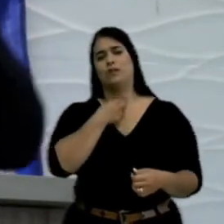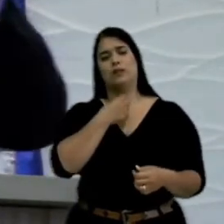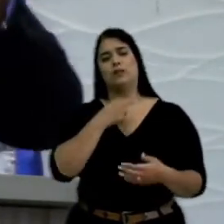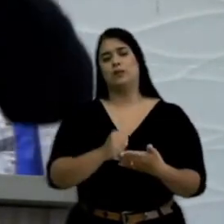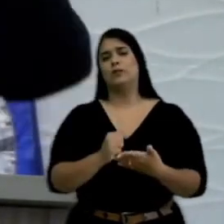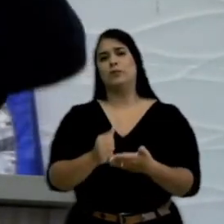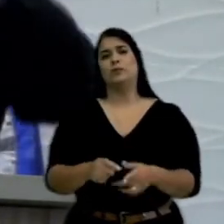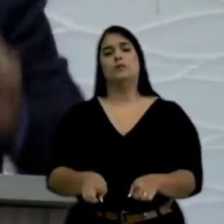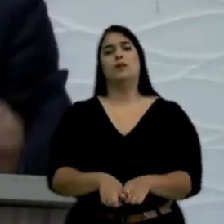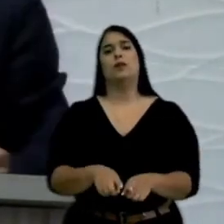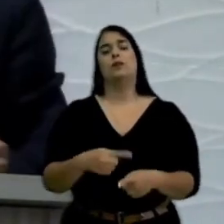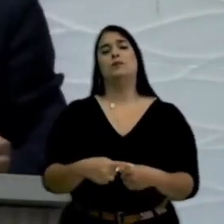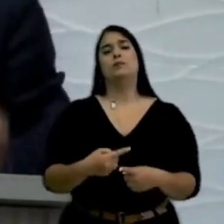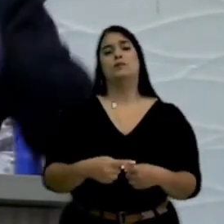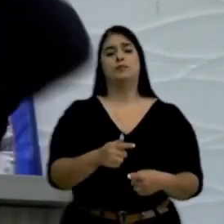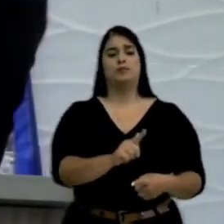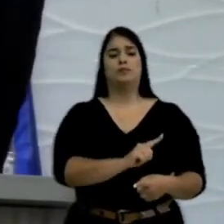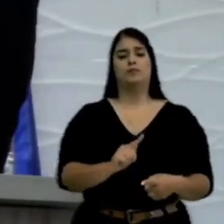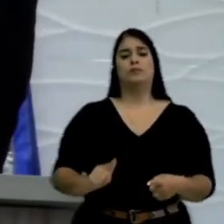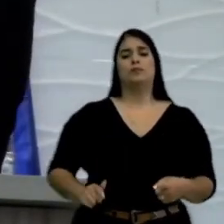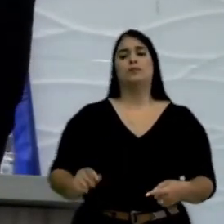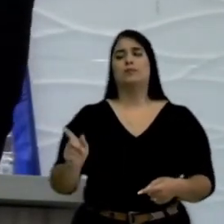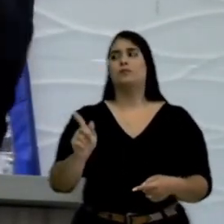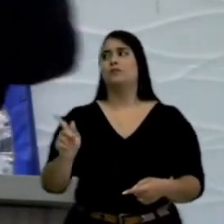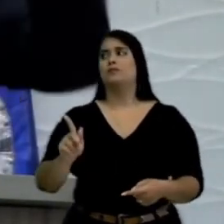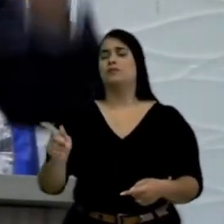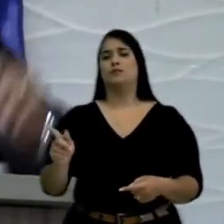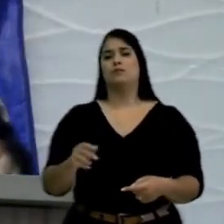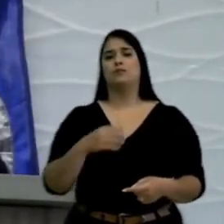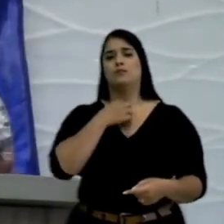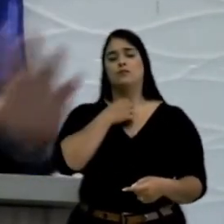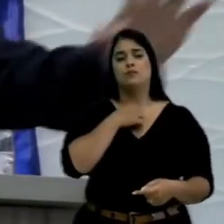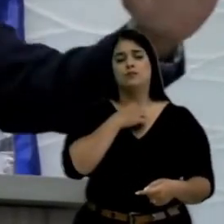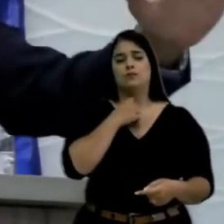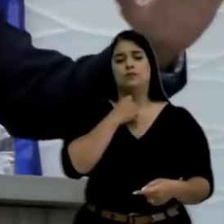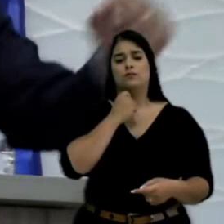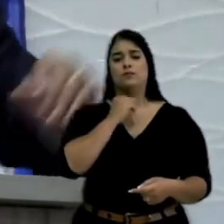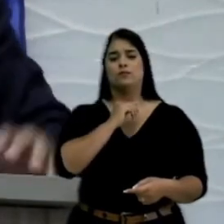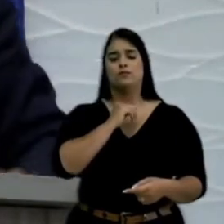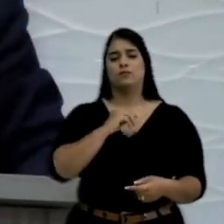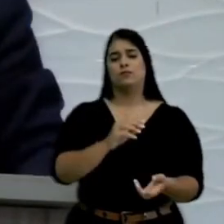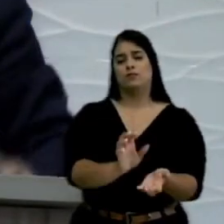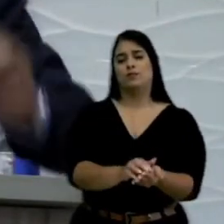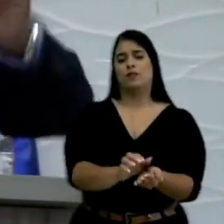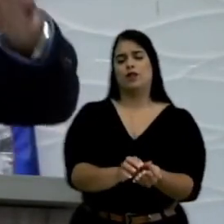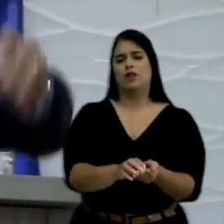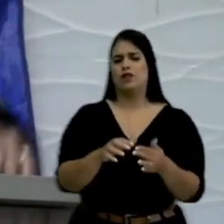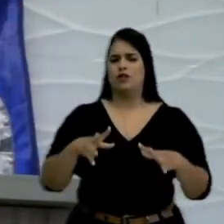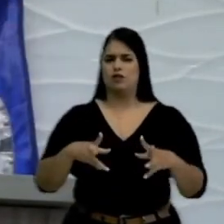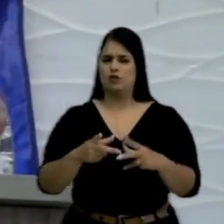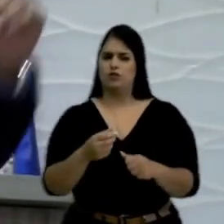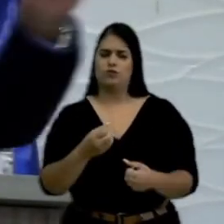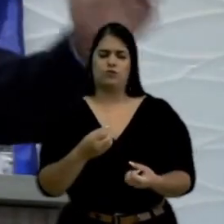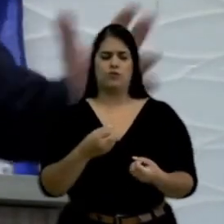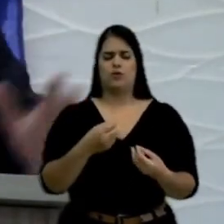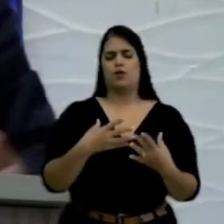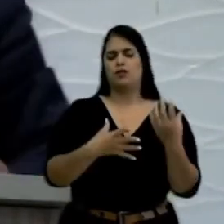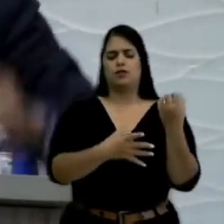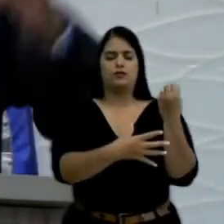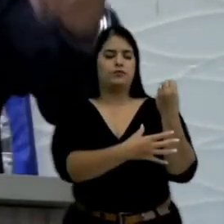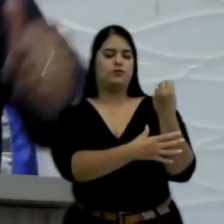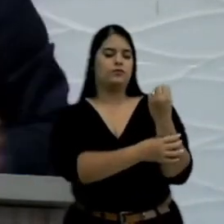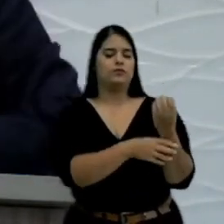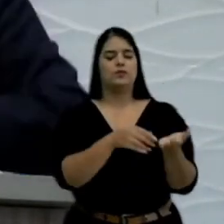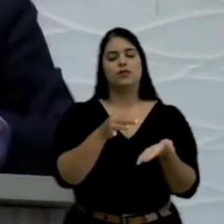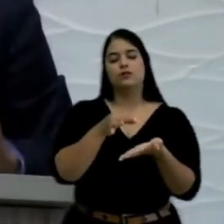a governadora está lá, ela está lá em Recife, tudo bom tem lá para ela, tem segurança, cafezinho